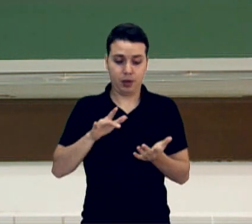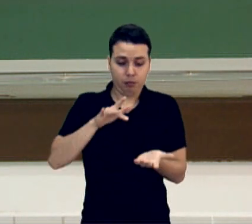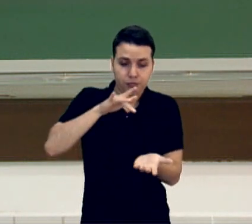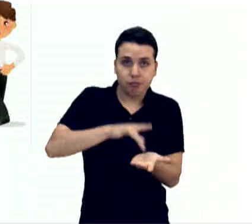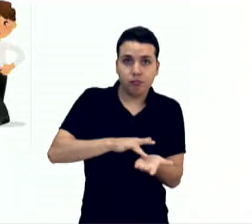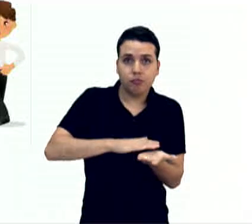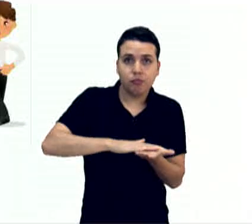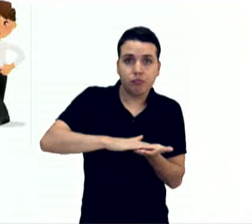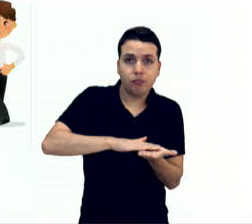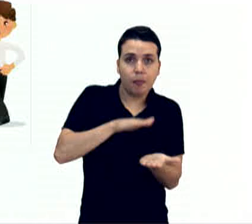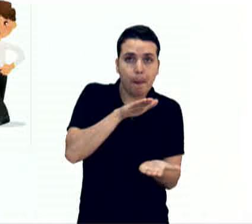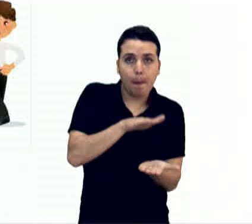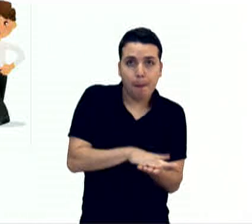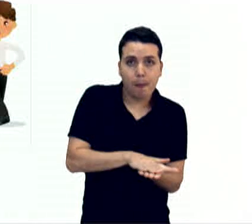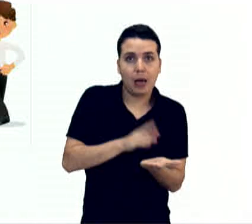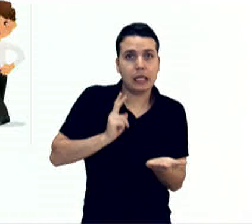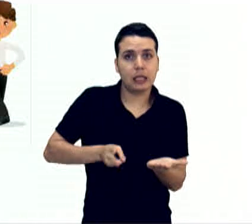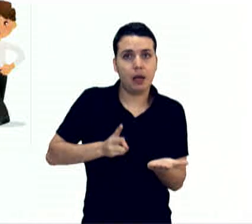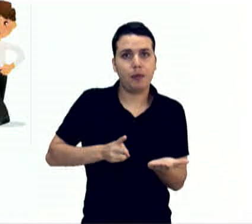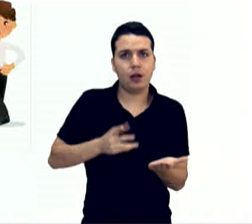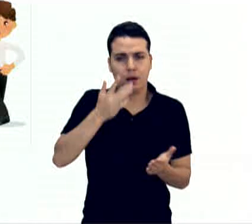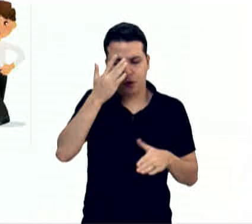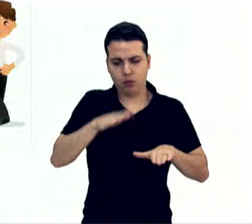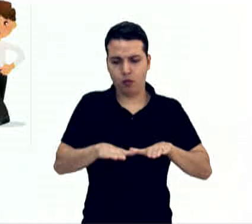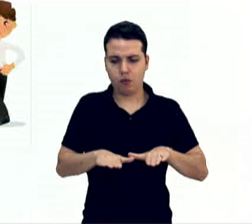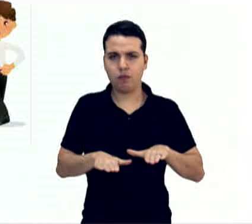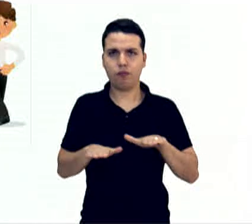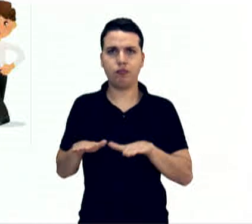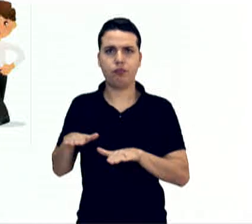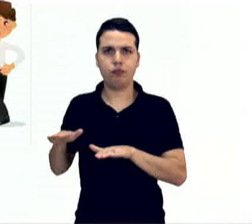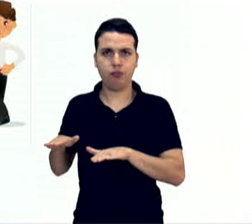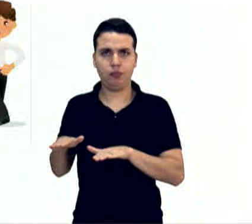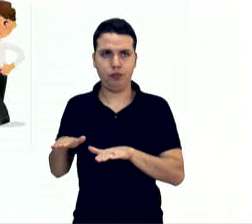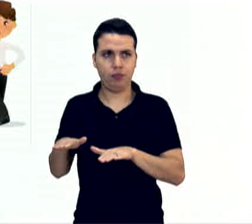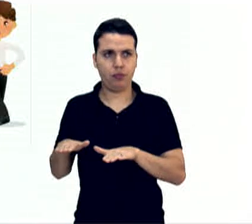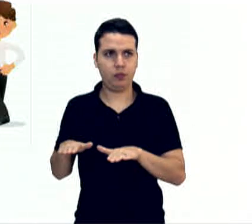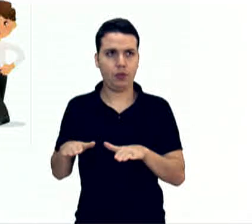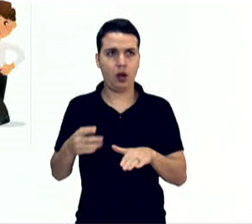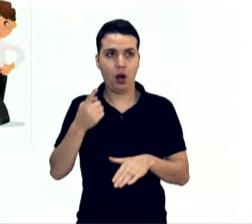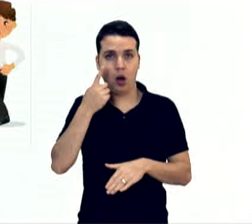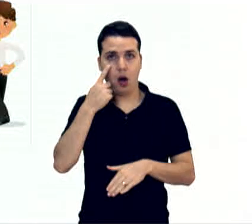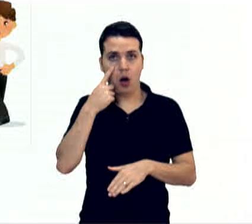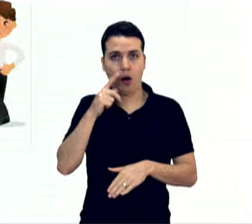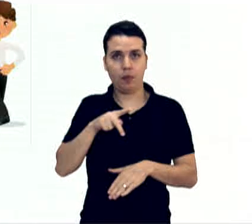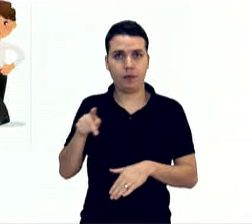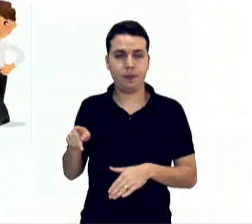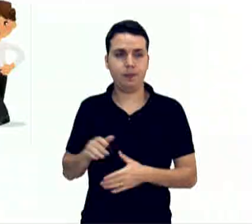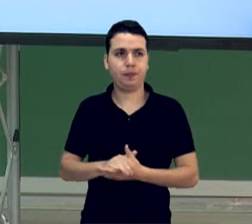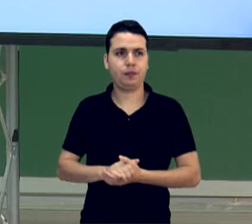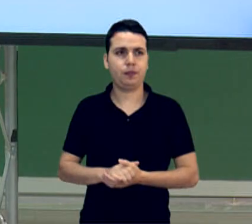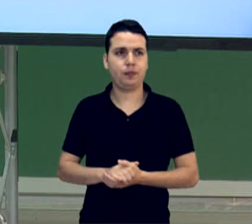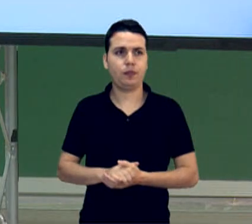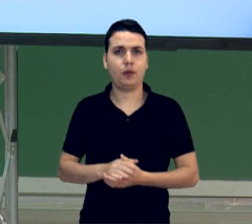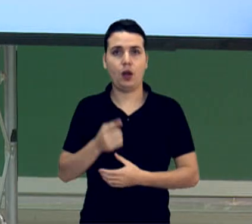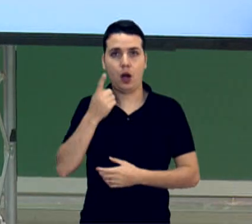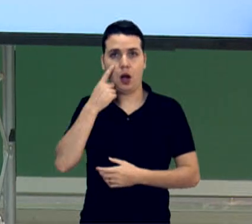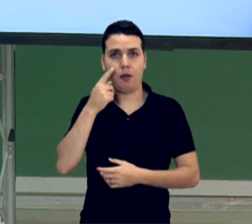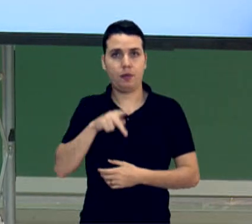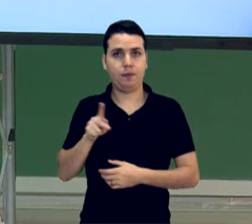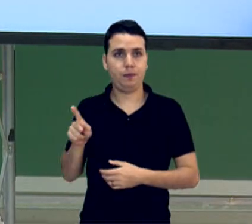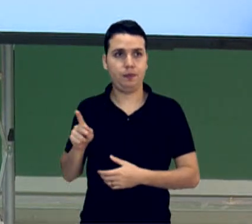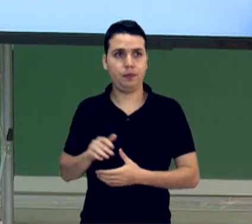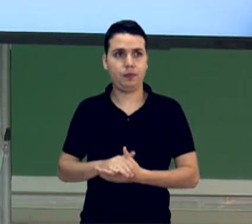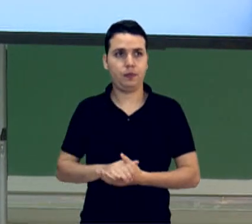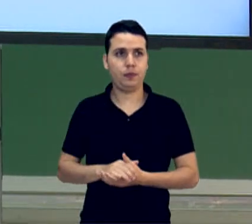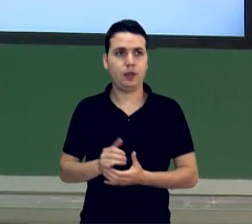chão e o peso da pessoa vai sendo direcionado de um para o outro. Então, significa que parece que você